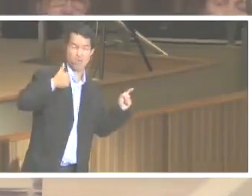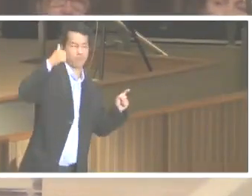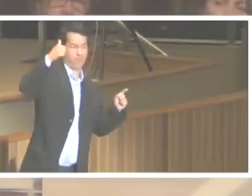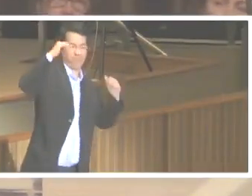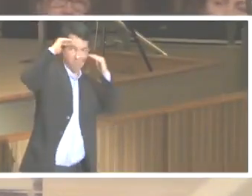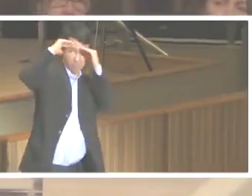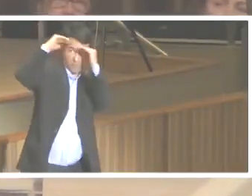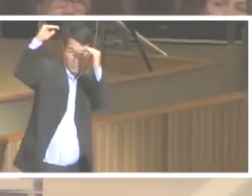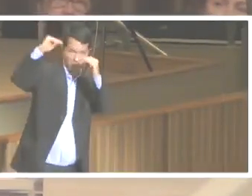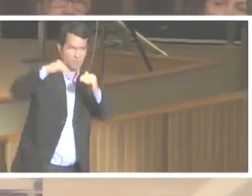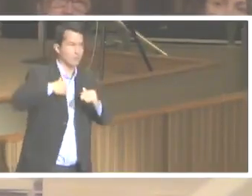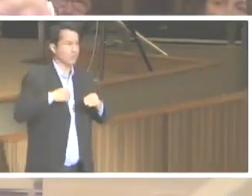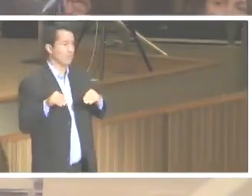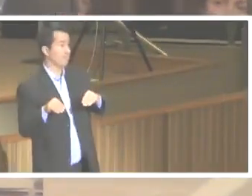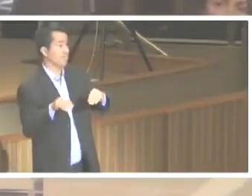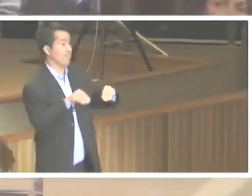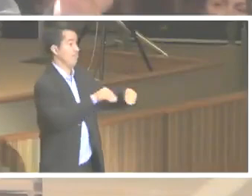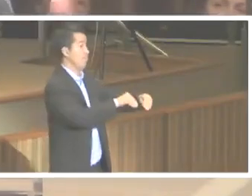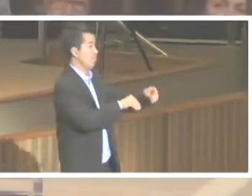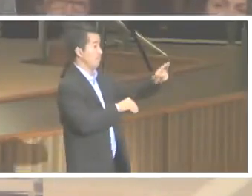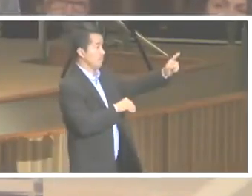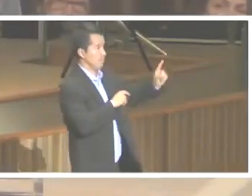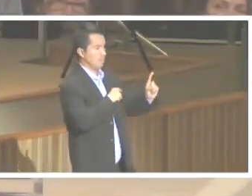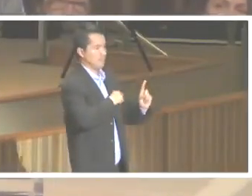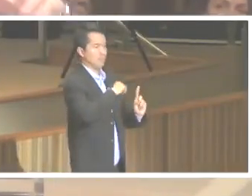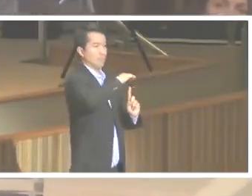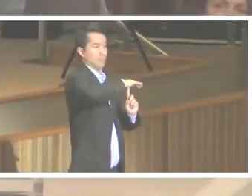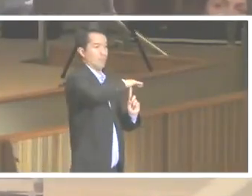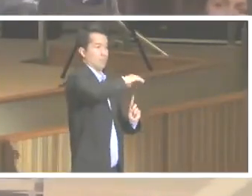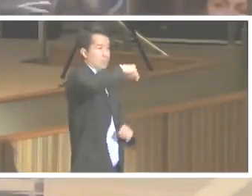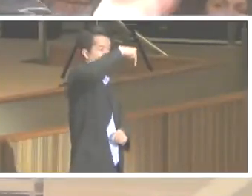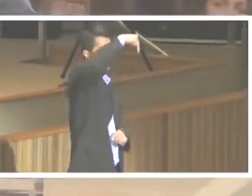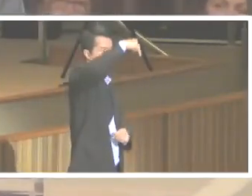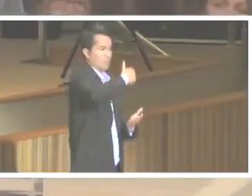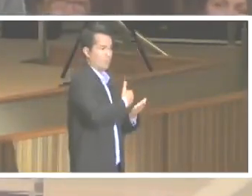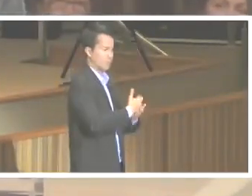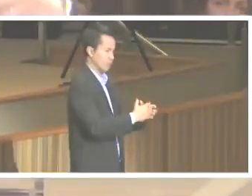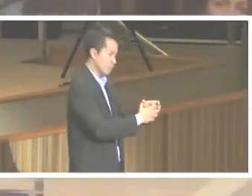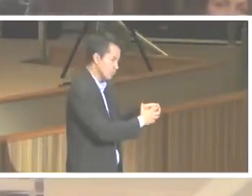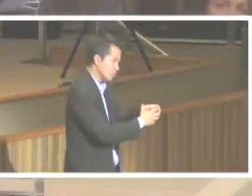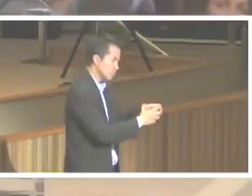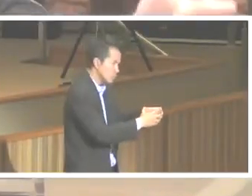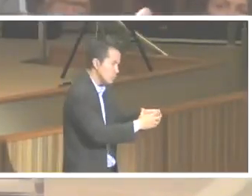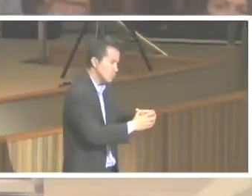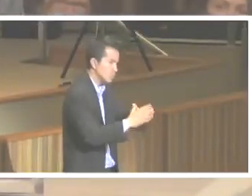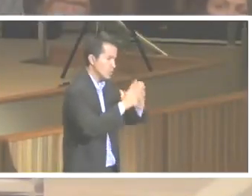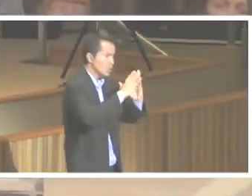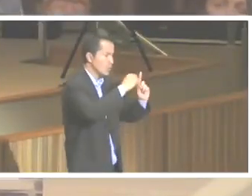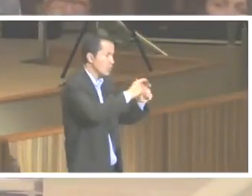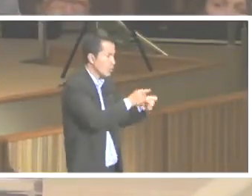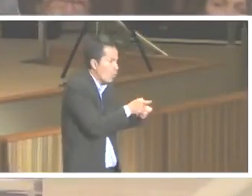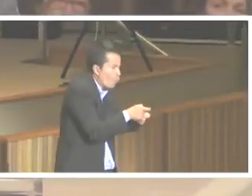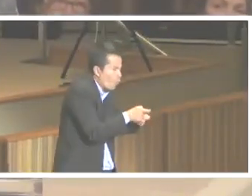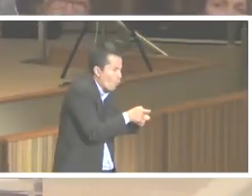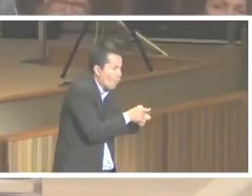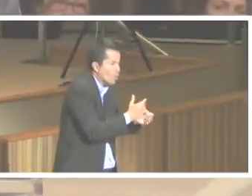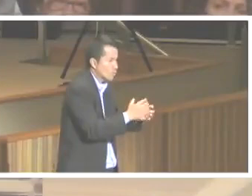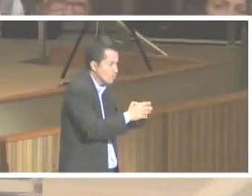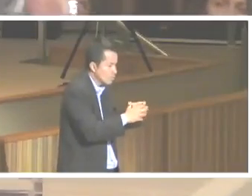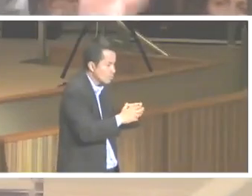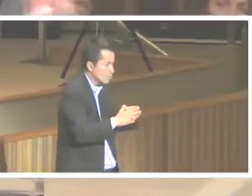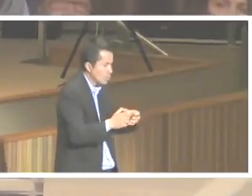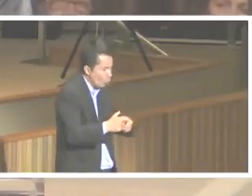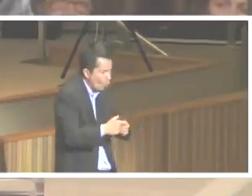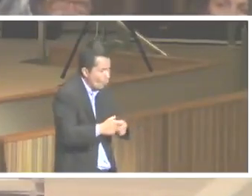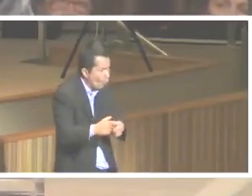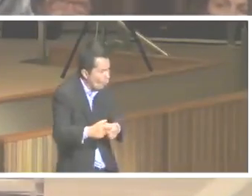então deus começou abençoou o trabalho começou a pastorear pequenas igreja plantar igrejas e outra o